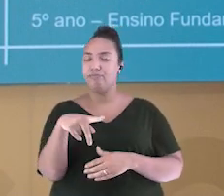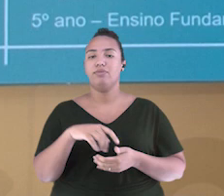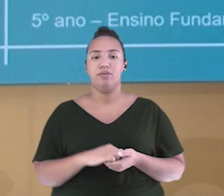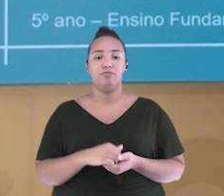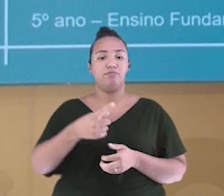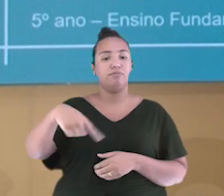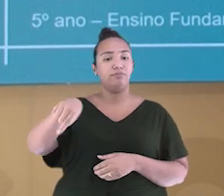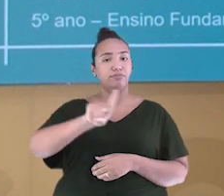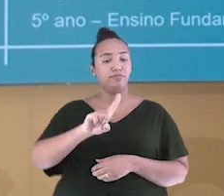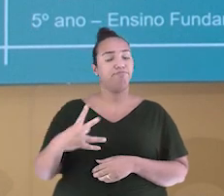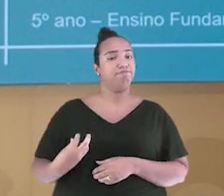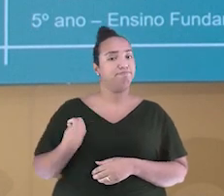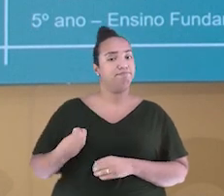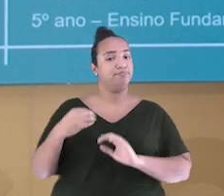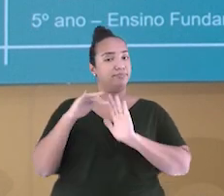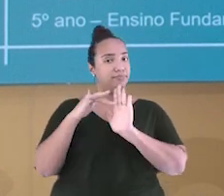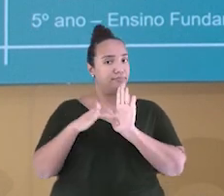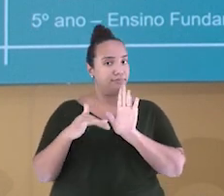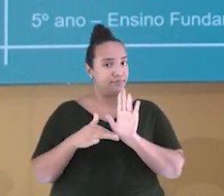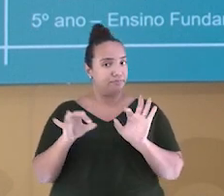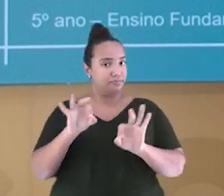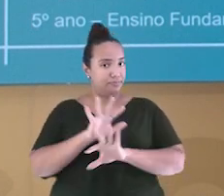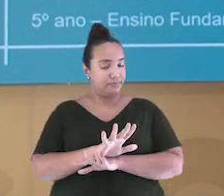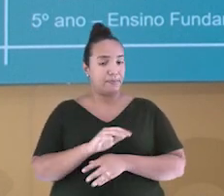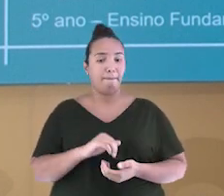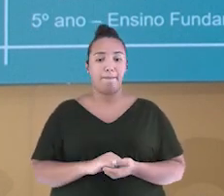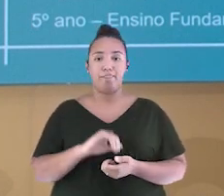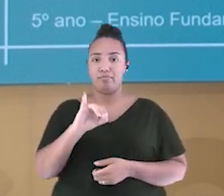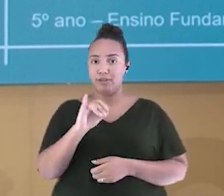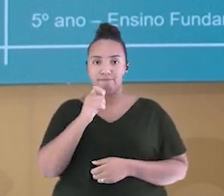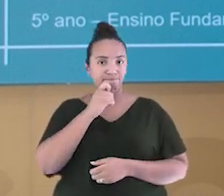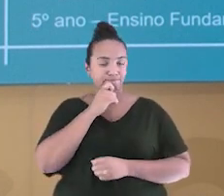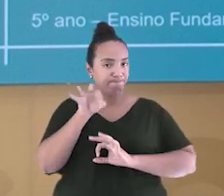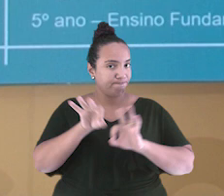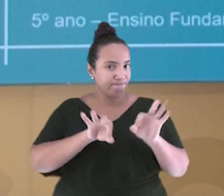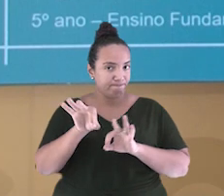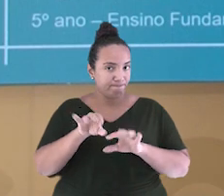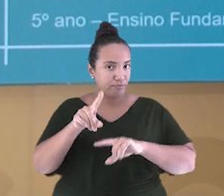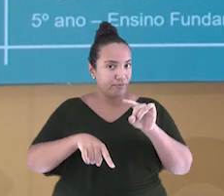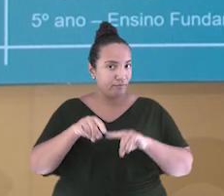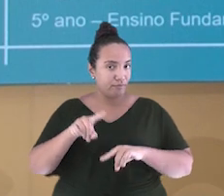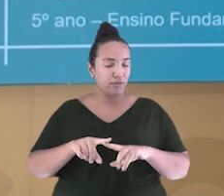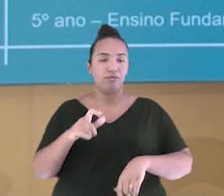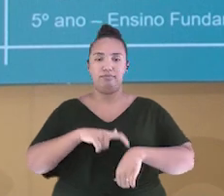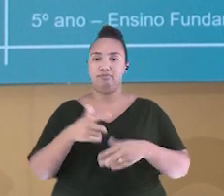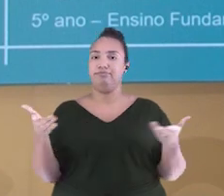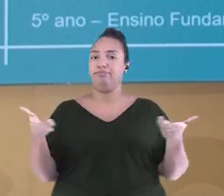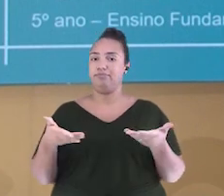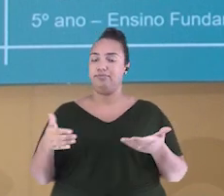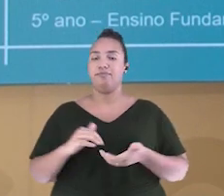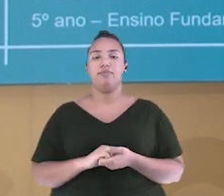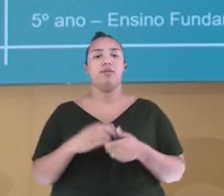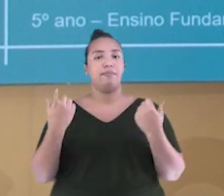professores, vá colocando seu nome na lista de presença. E se ainda não separou seus materiais, a hora é agora. Precisamos